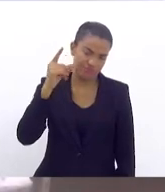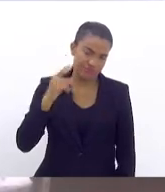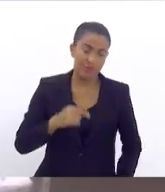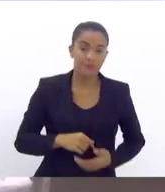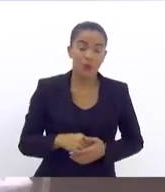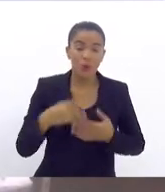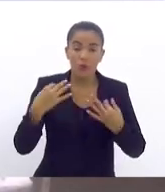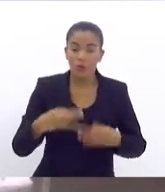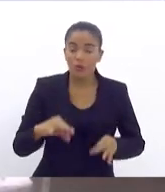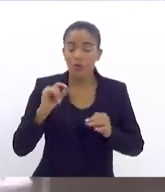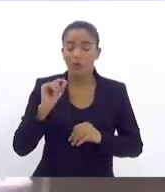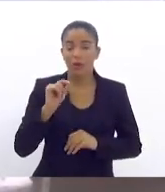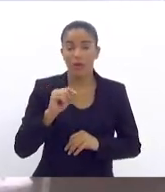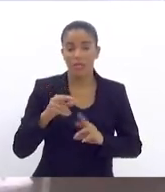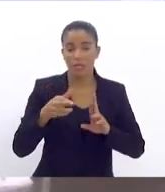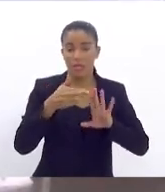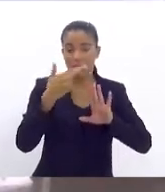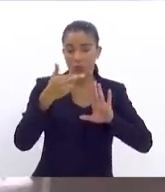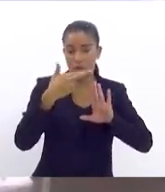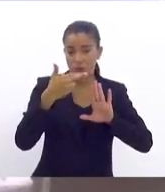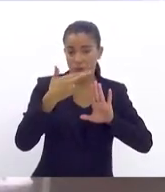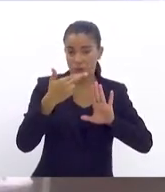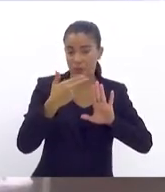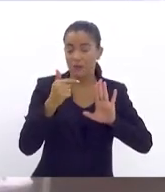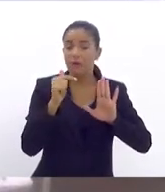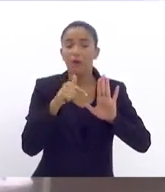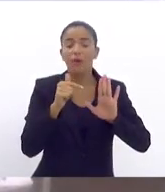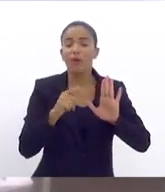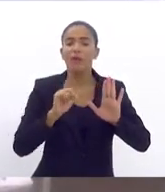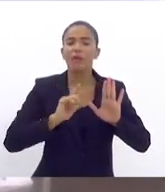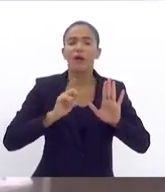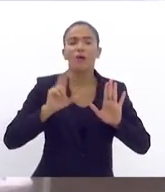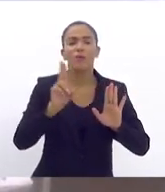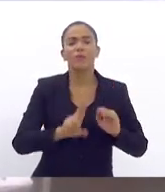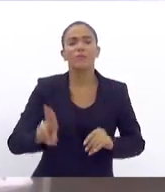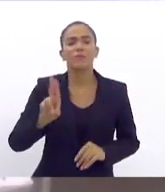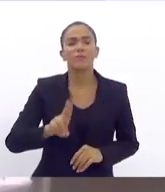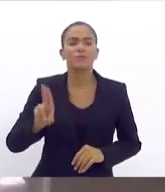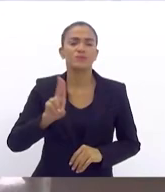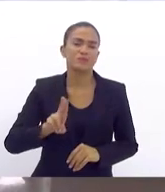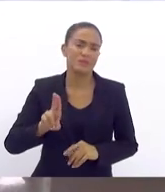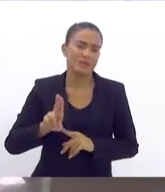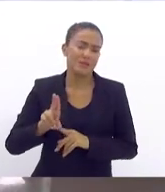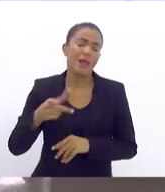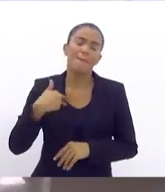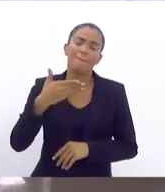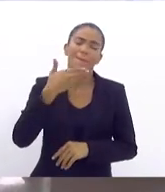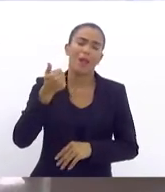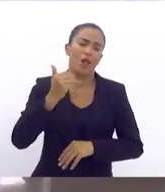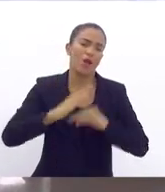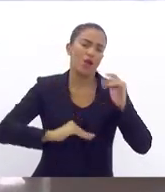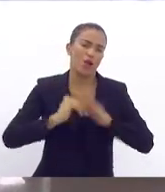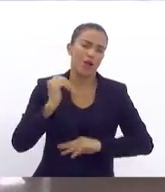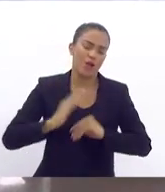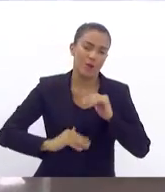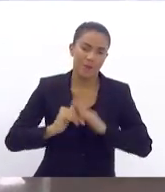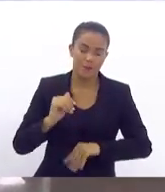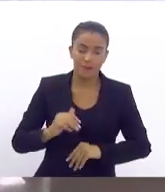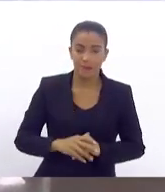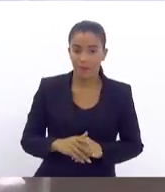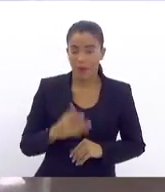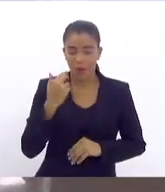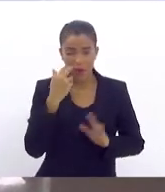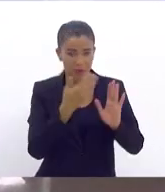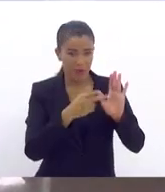senhor presidente, é que essa resolução é a que a gente tem usado e é muito mais prática. Eu estava vendo tanto a lei